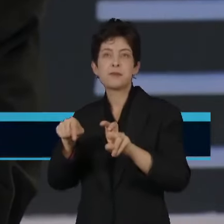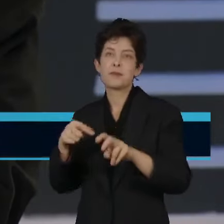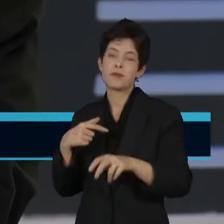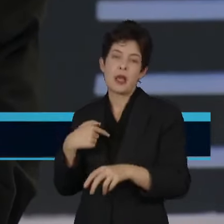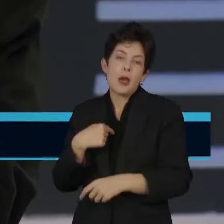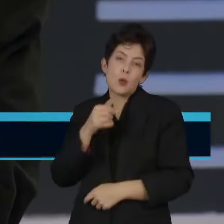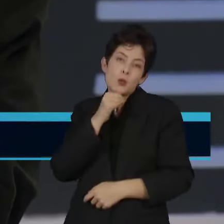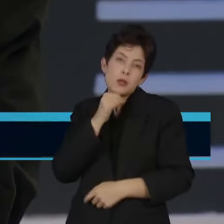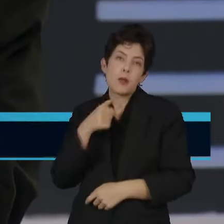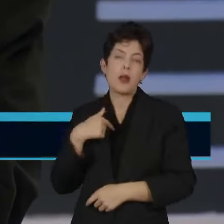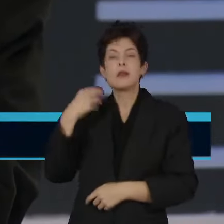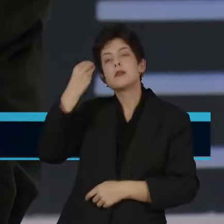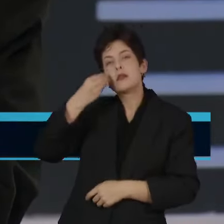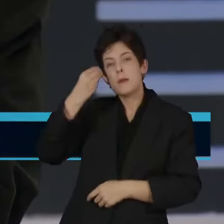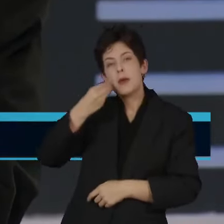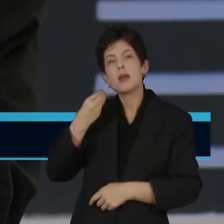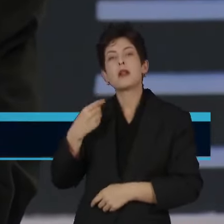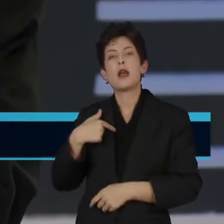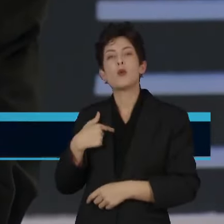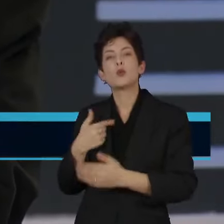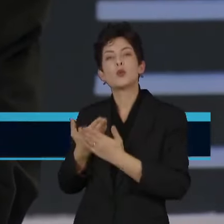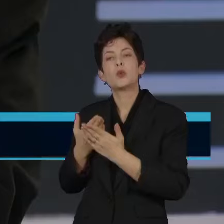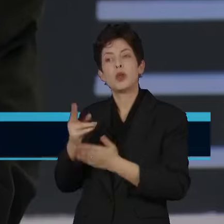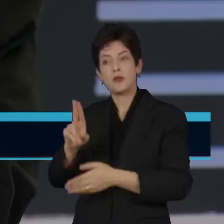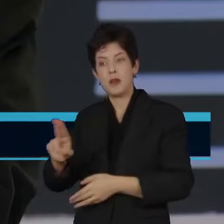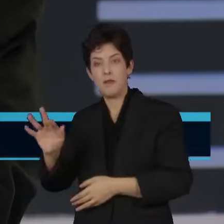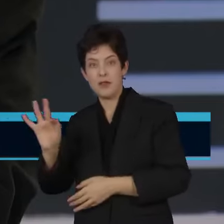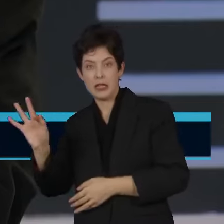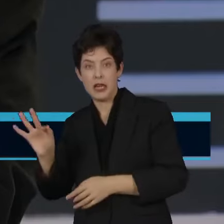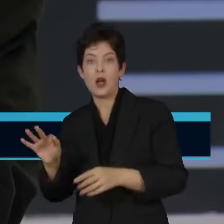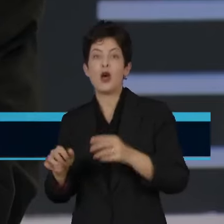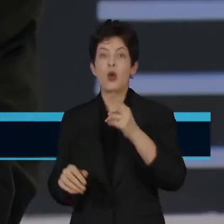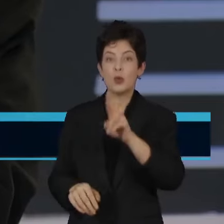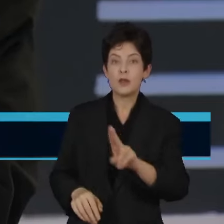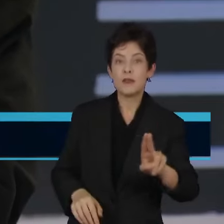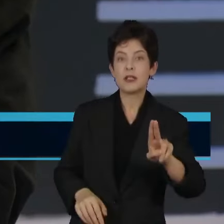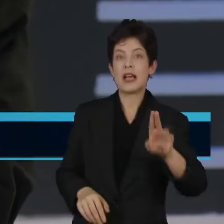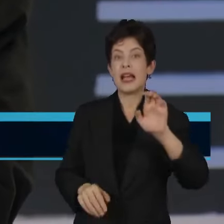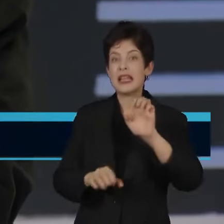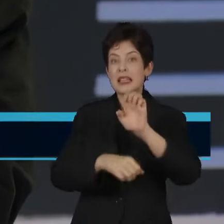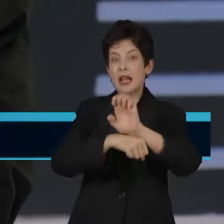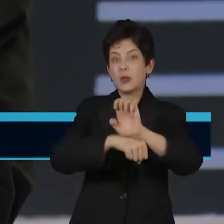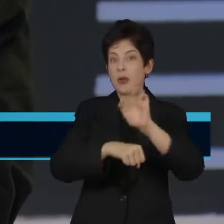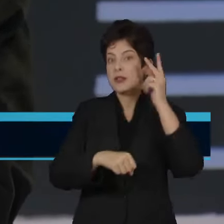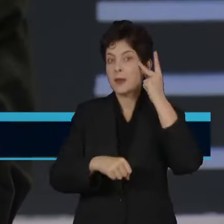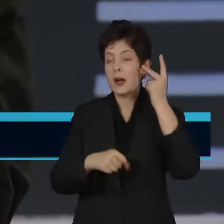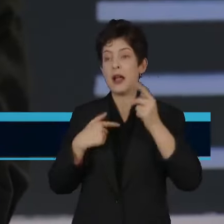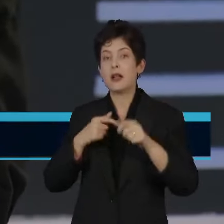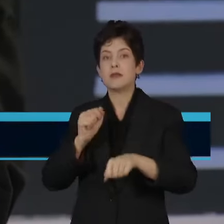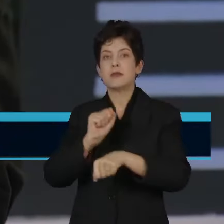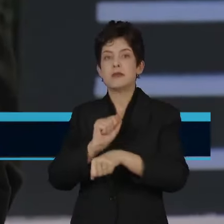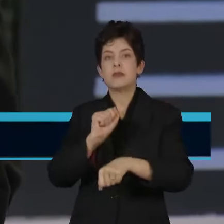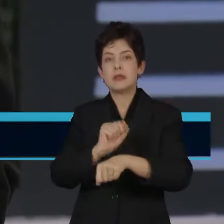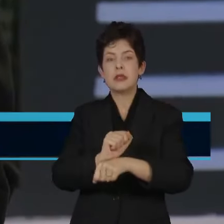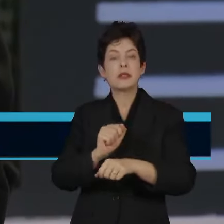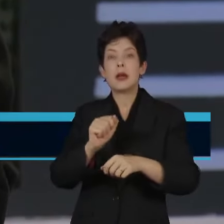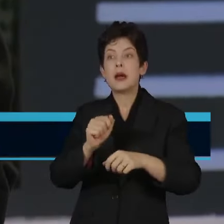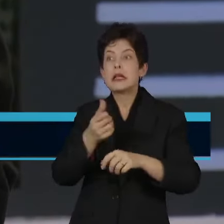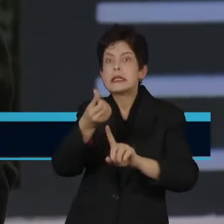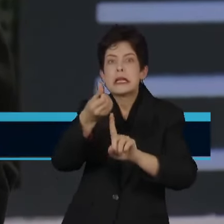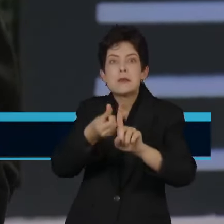por exemplo, eu tive experiência, eu fiz uma universidade federal e fiz uma universidade estadual aqui em São Paulo. Eu peguei greves de semestres nas